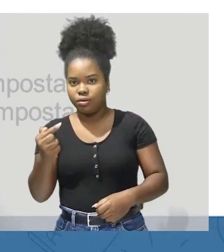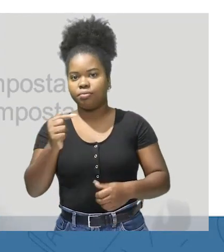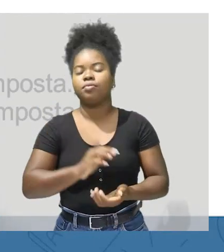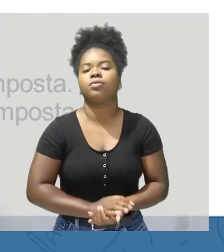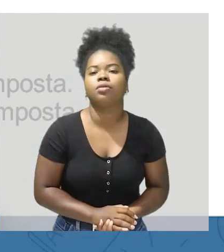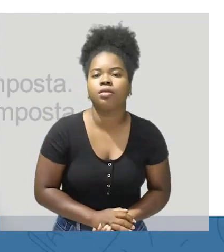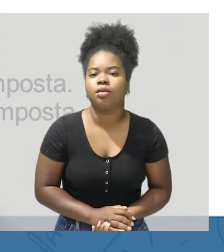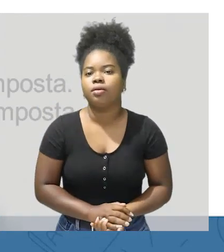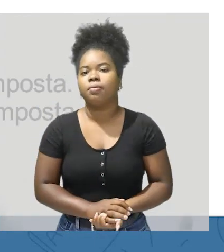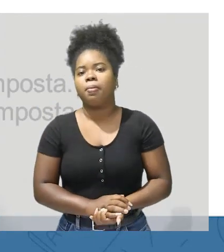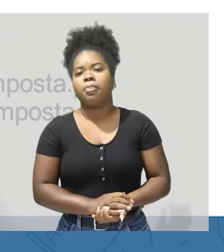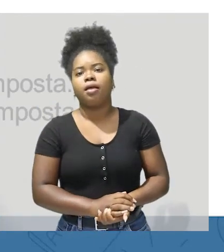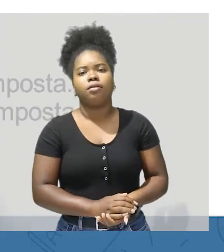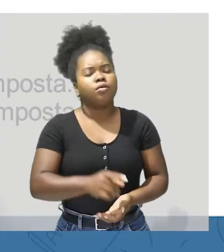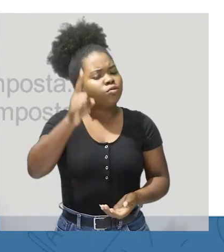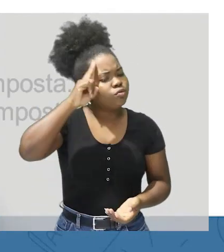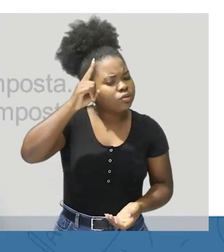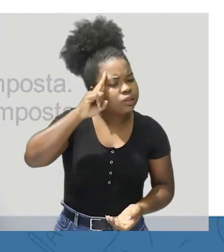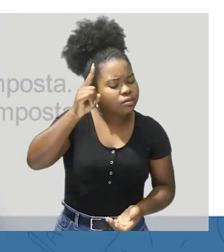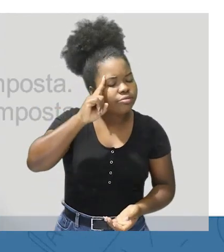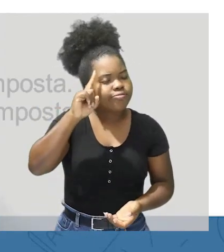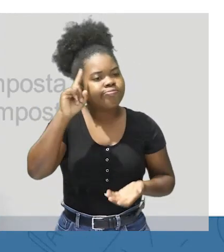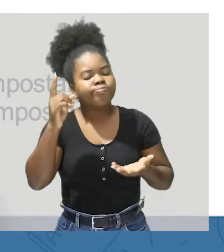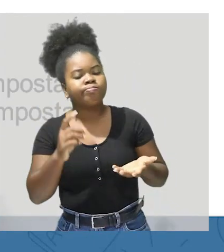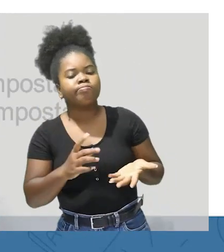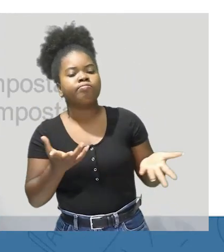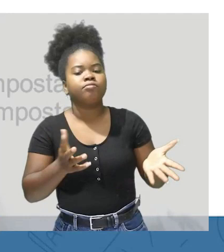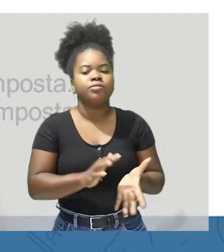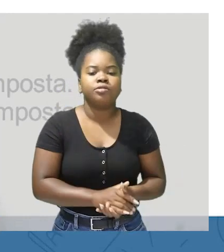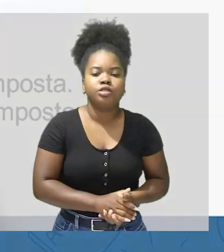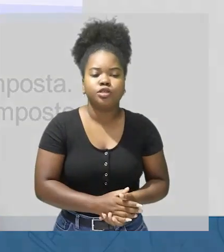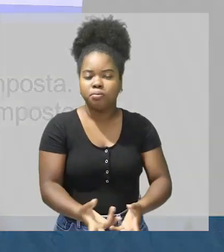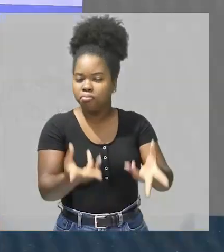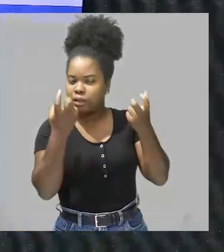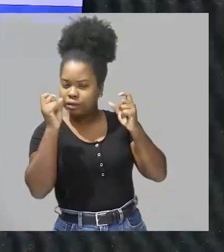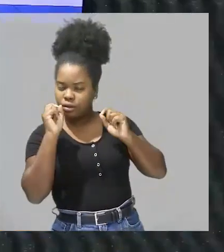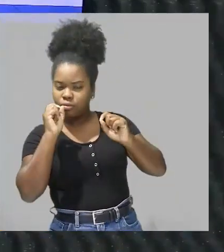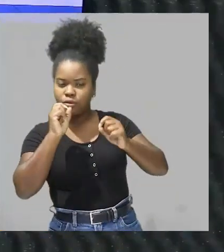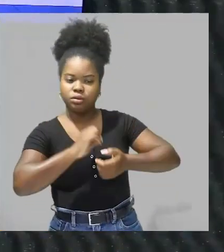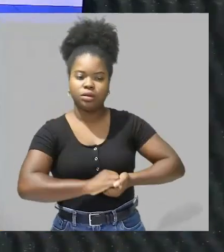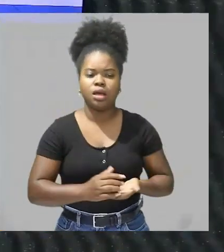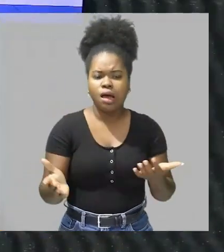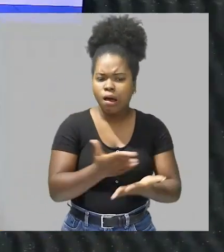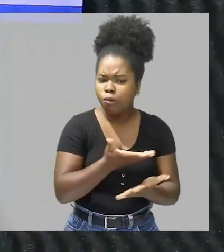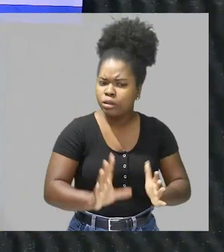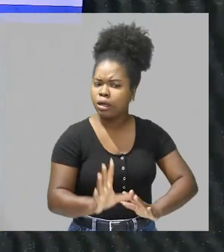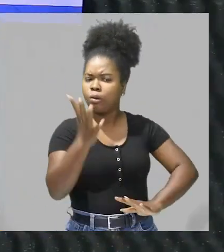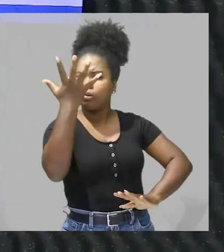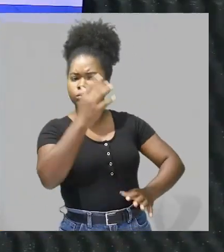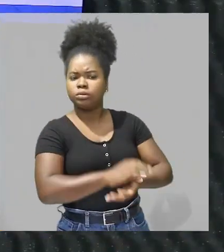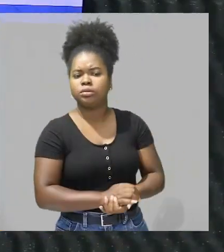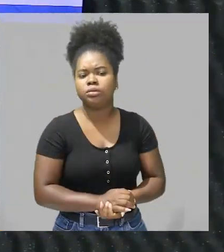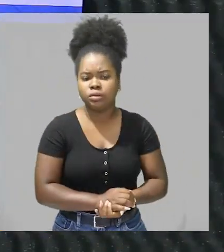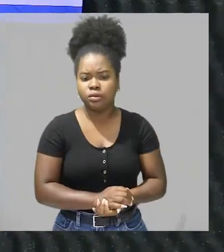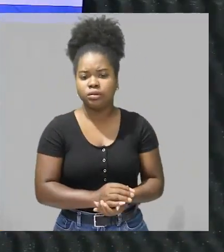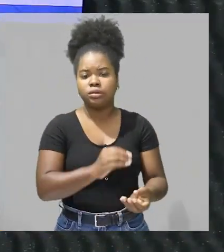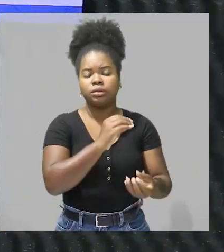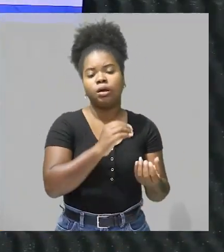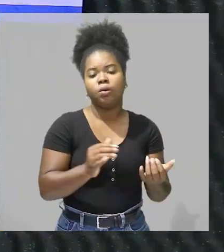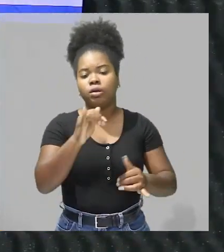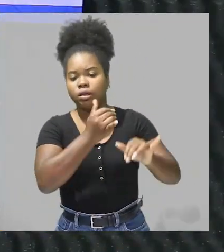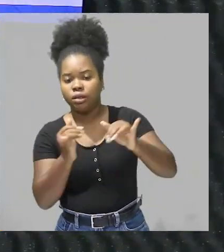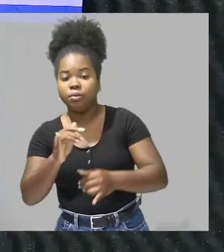atos do cotidiano doméstico observam se é alguns fenômenos físicos químicos